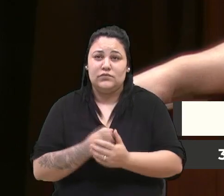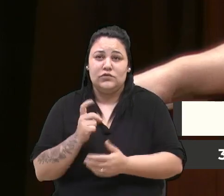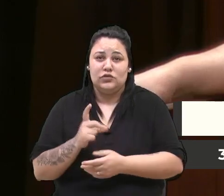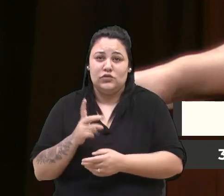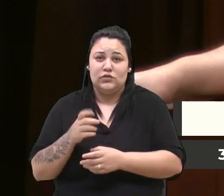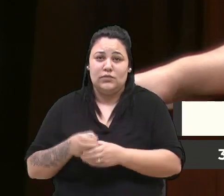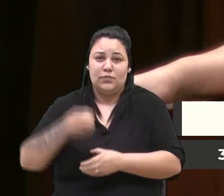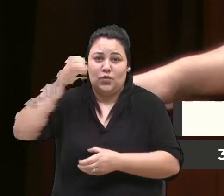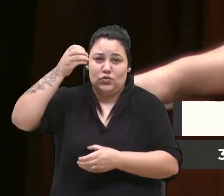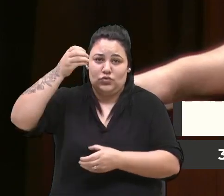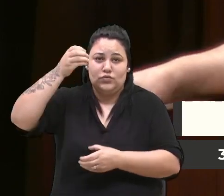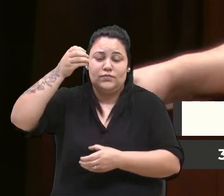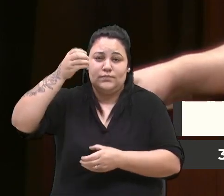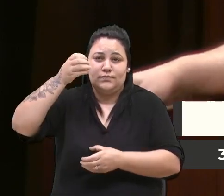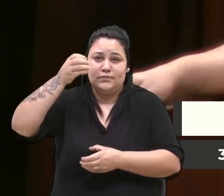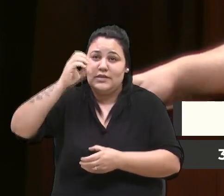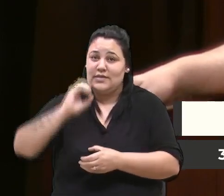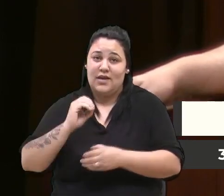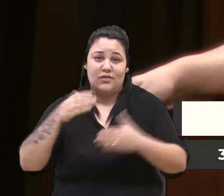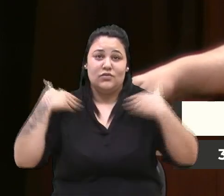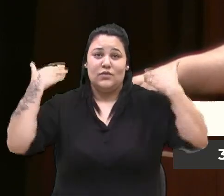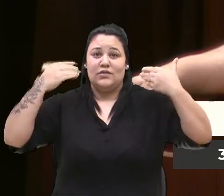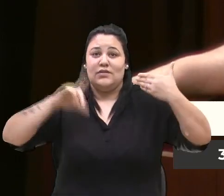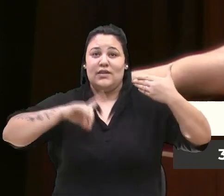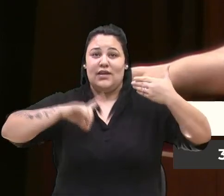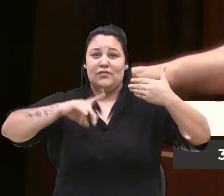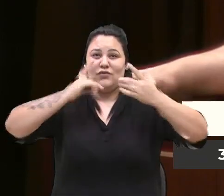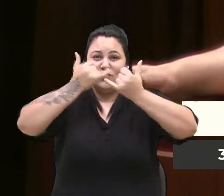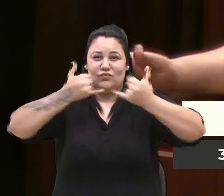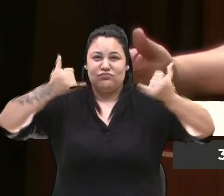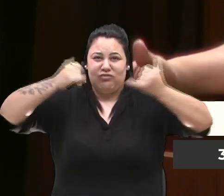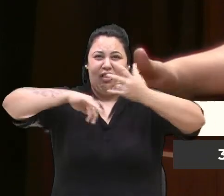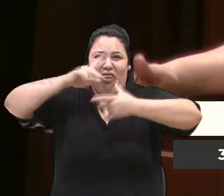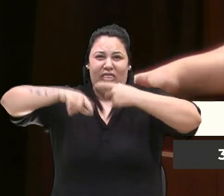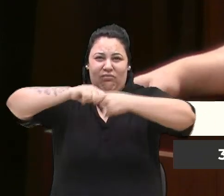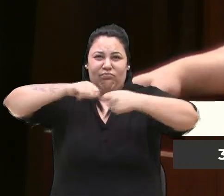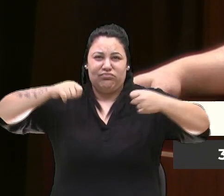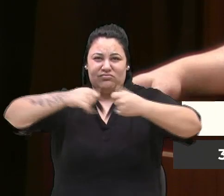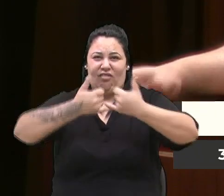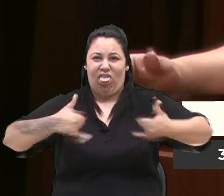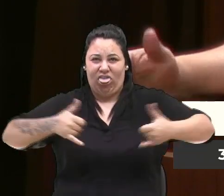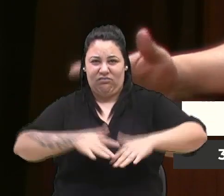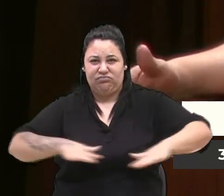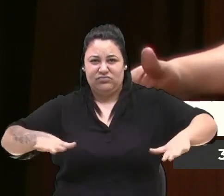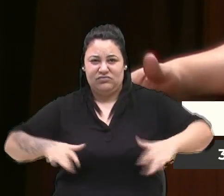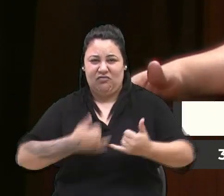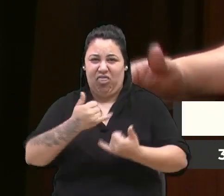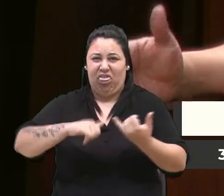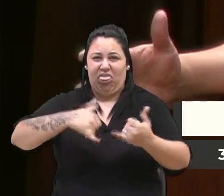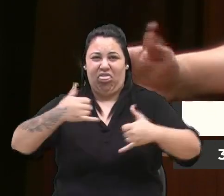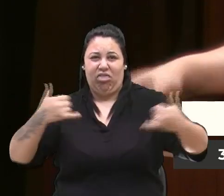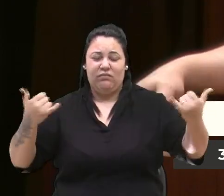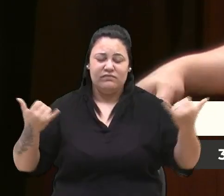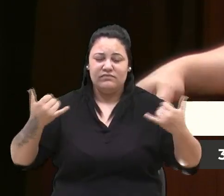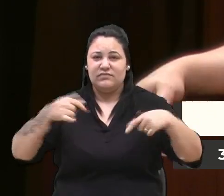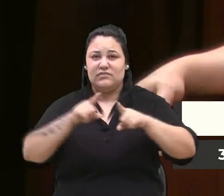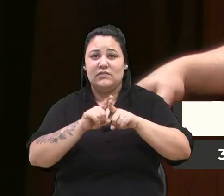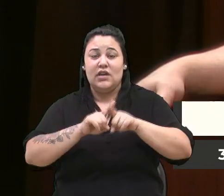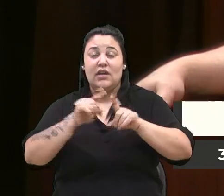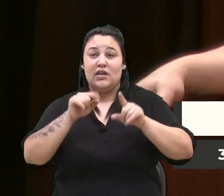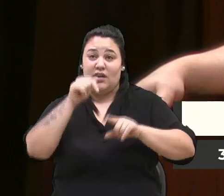né, tem fio amarrado. Fio no chão, fio amarrado. E vou aqui